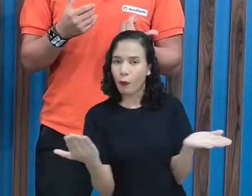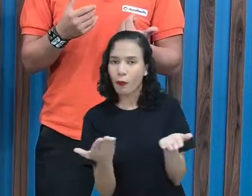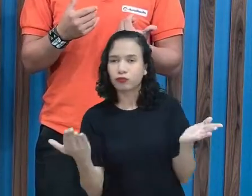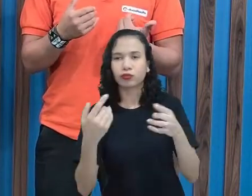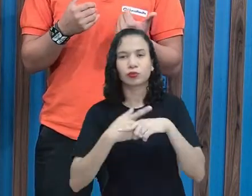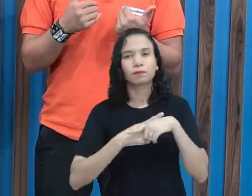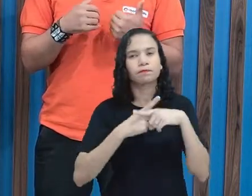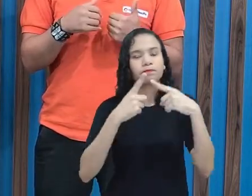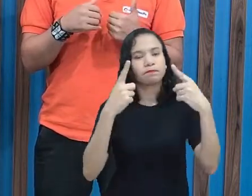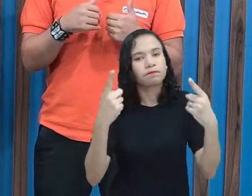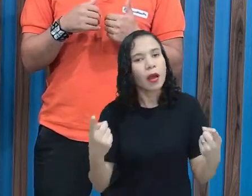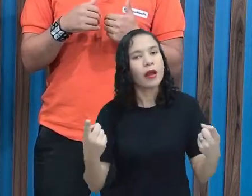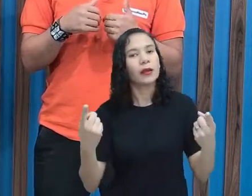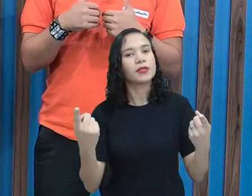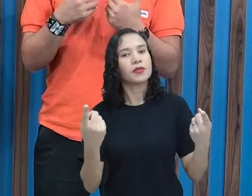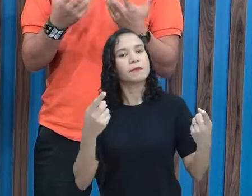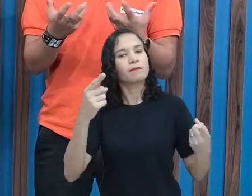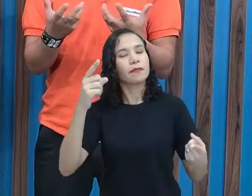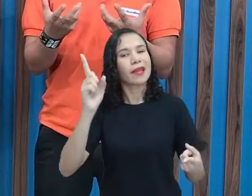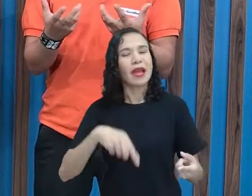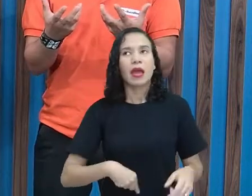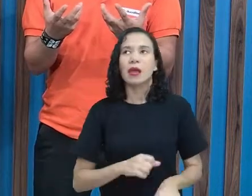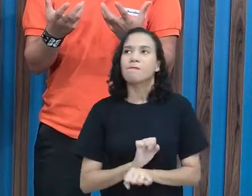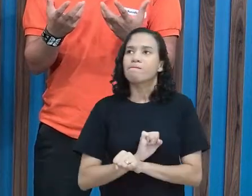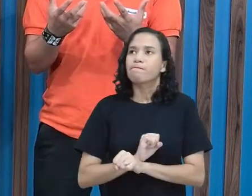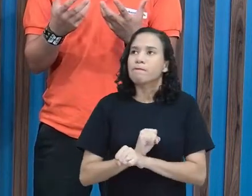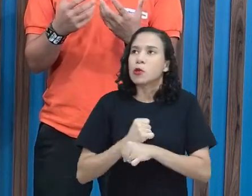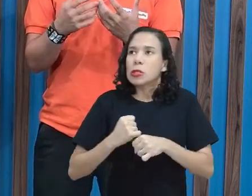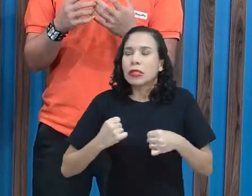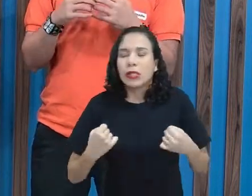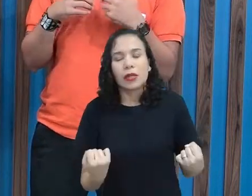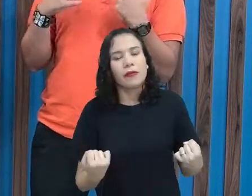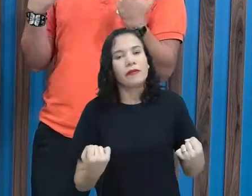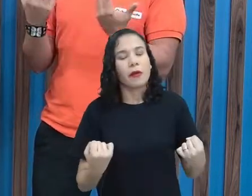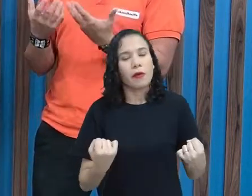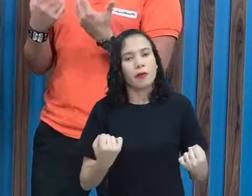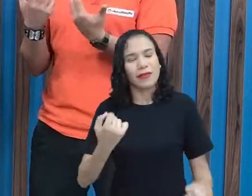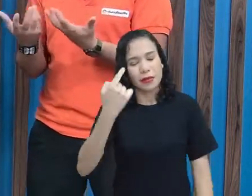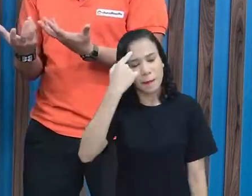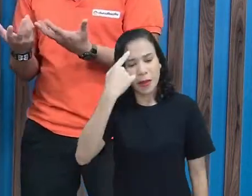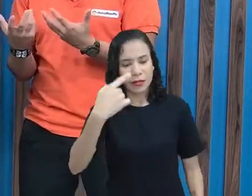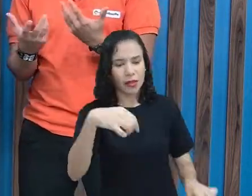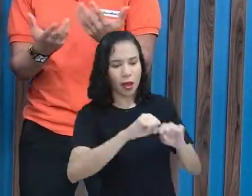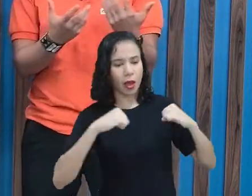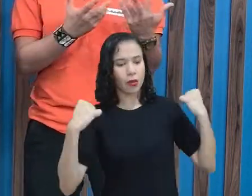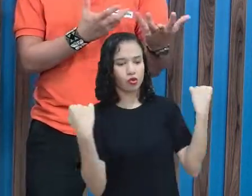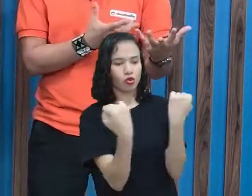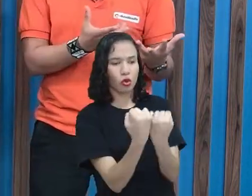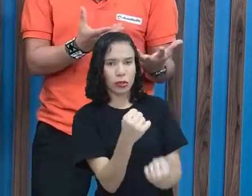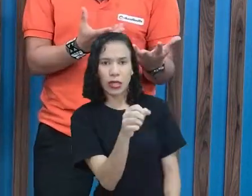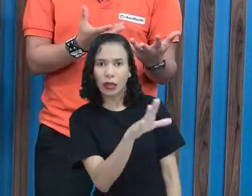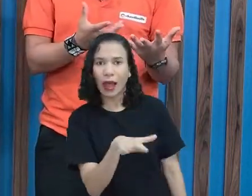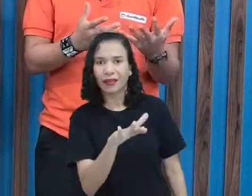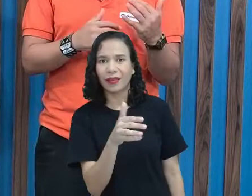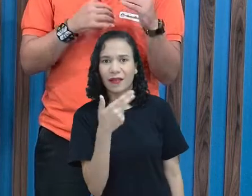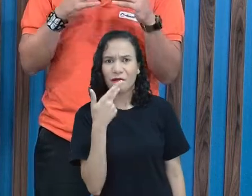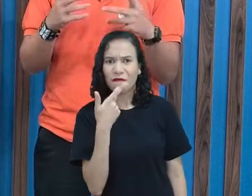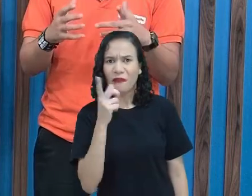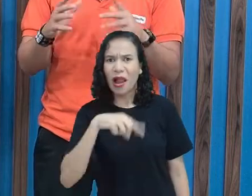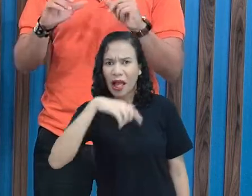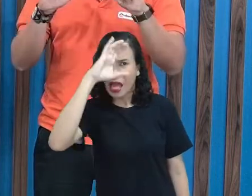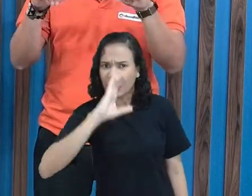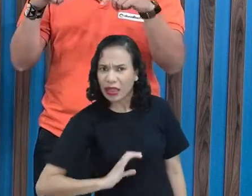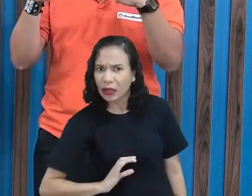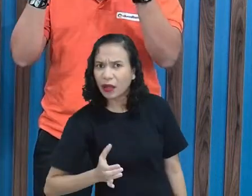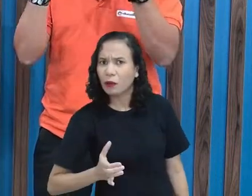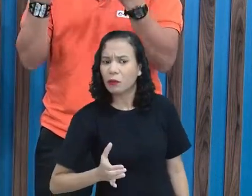Mas é impossível para uma sociedade dita civilizada que aconteça e